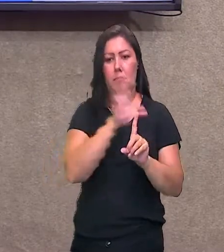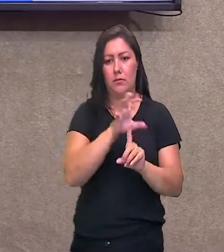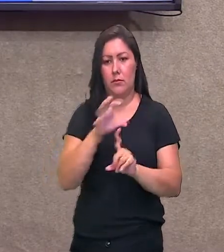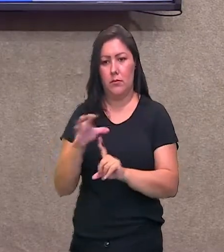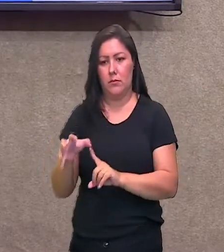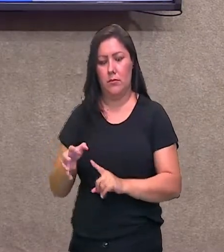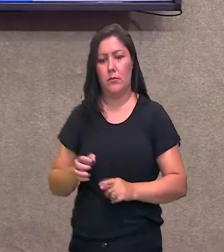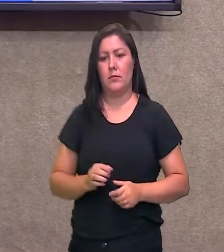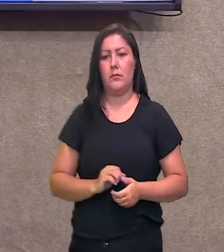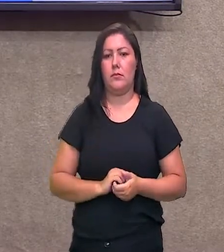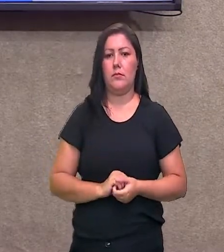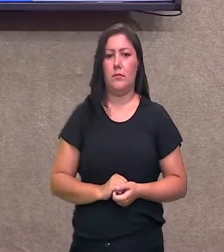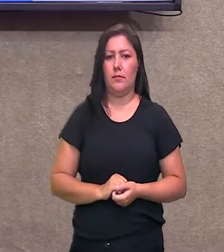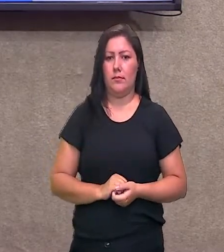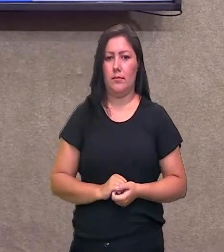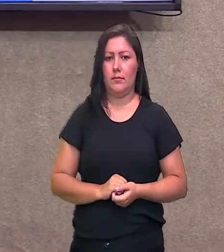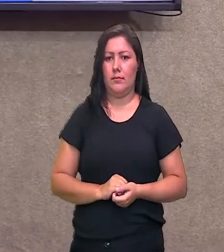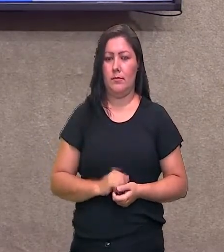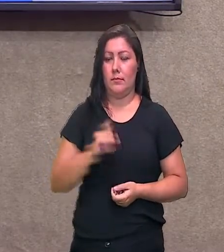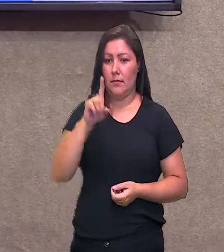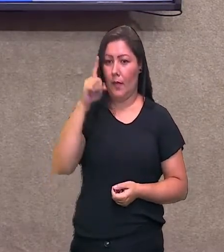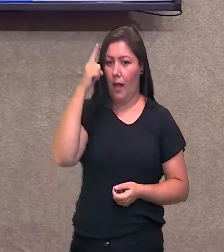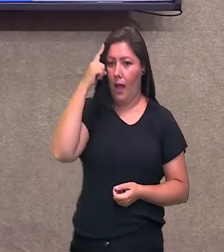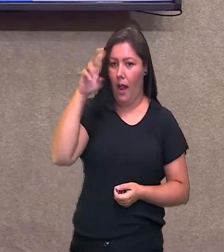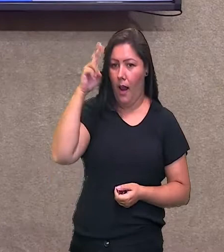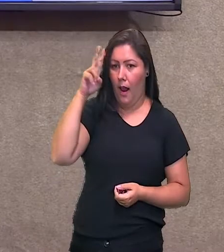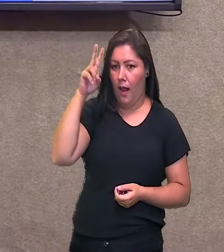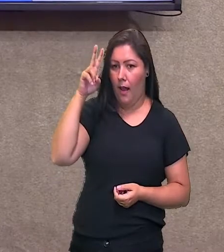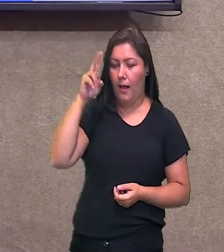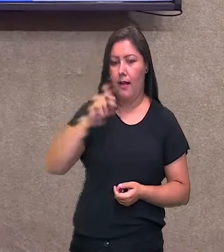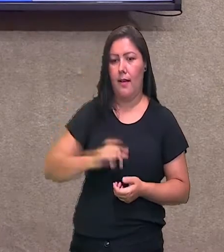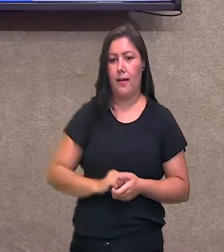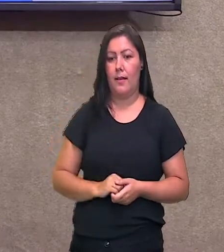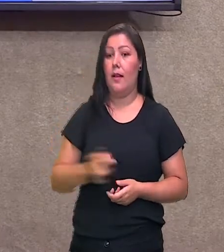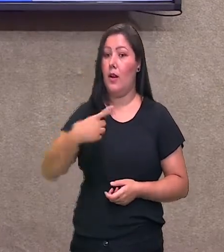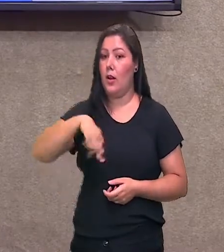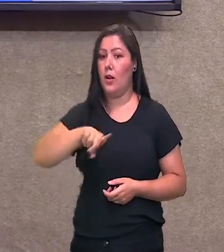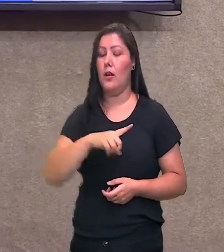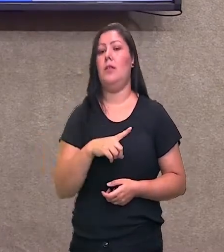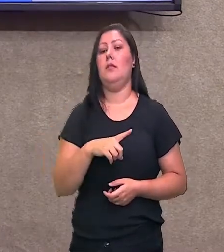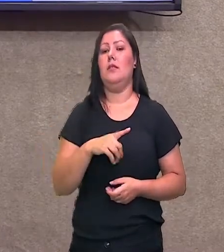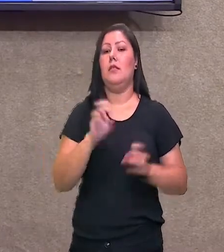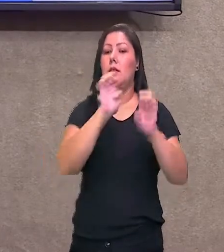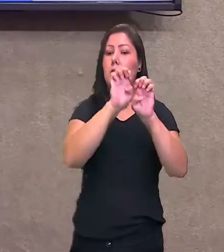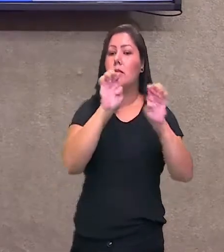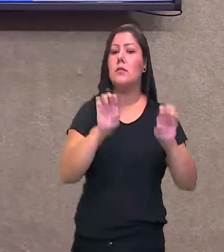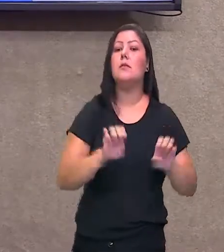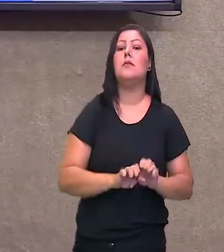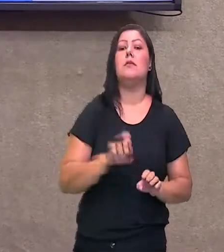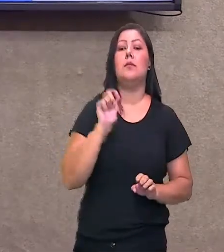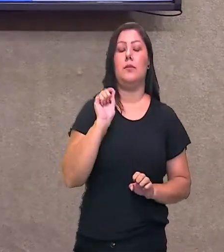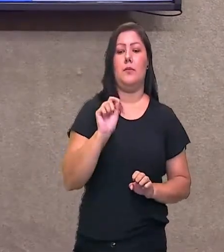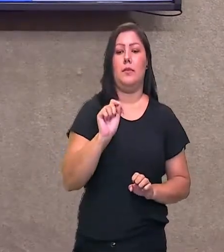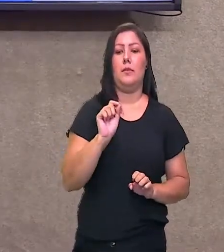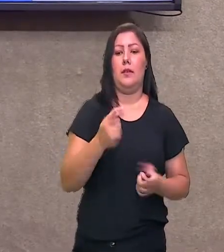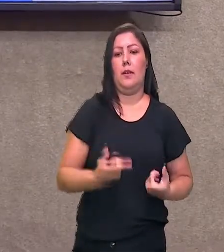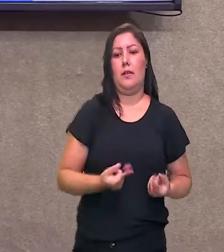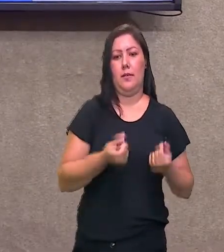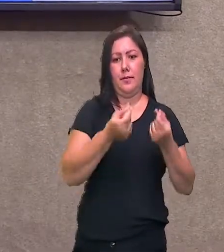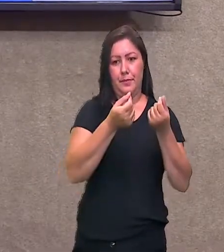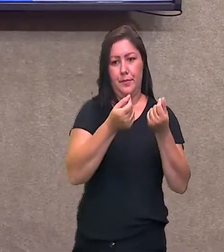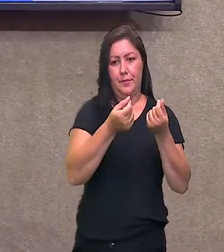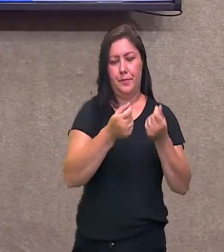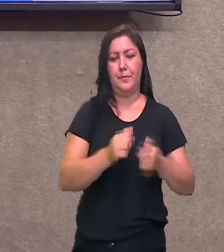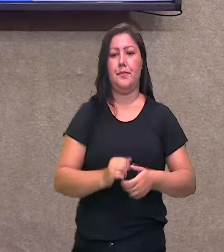E, só para lembrar, nós vivemos dentro do sistema